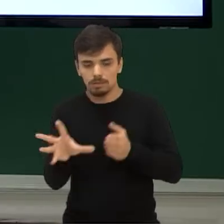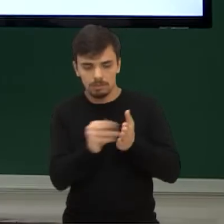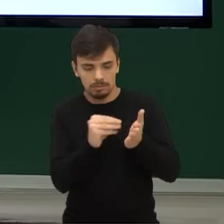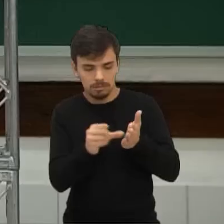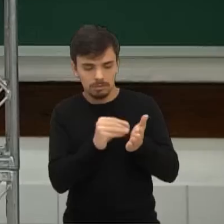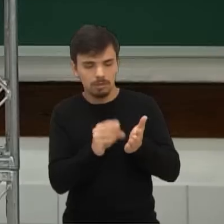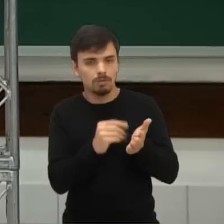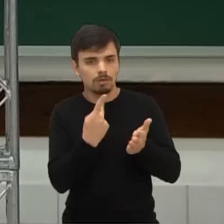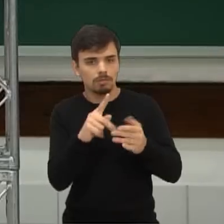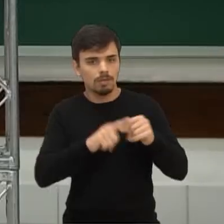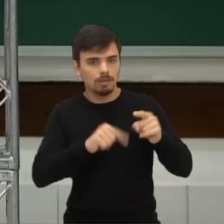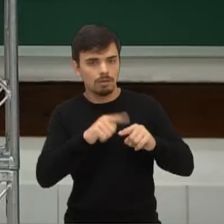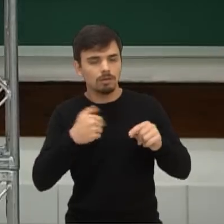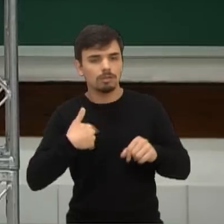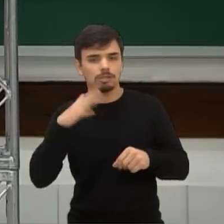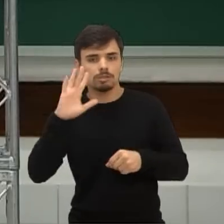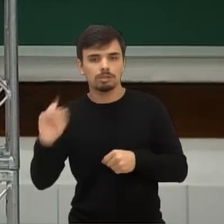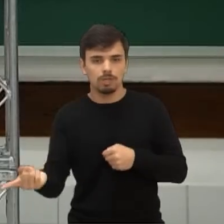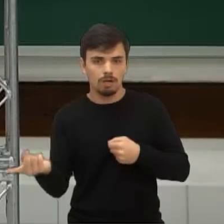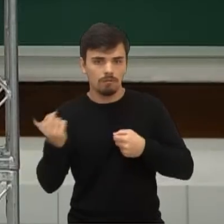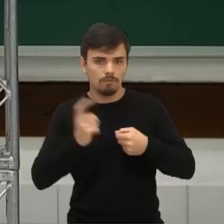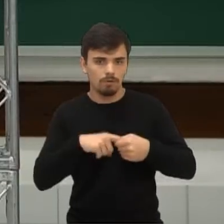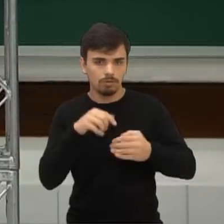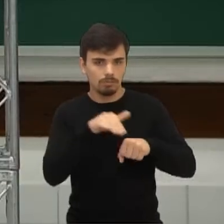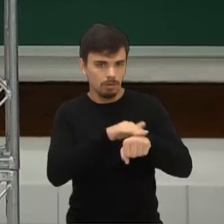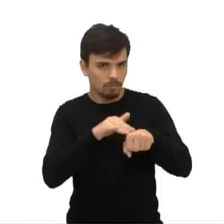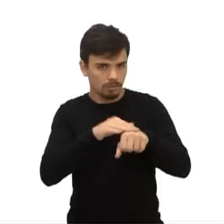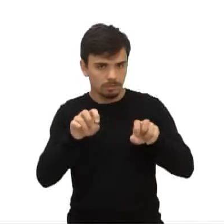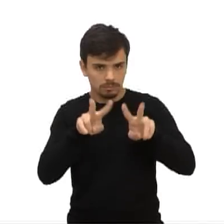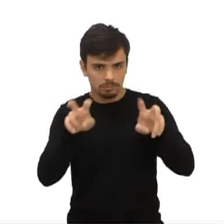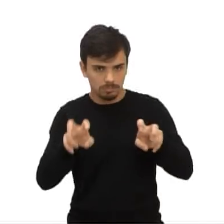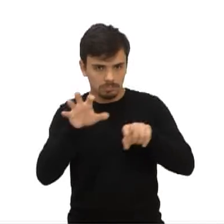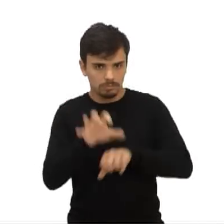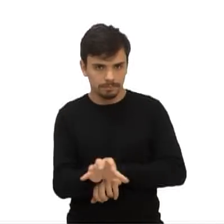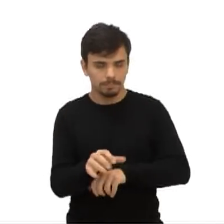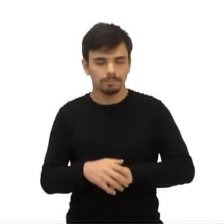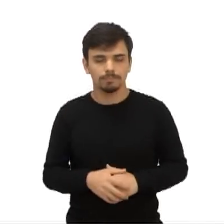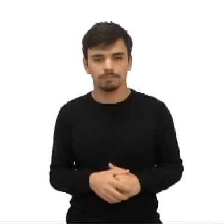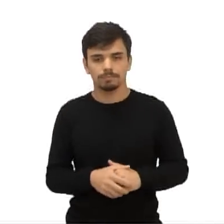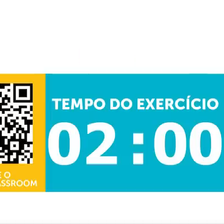material e nós já vamos retornar aqui para conversar sobre isso.